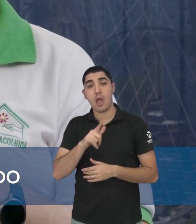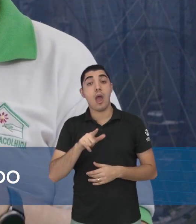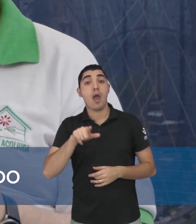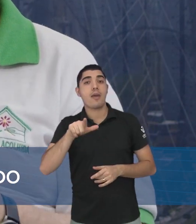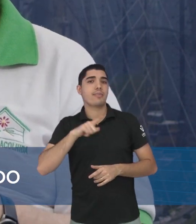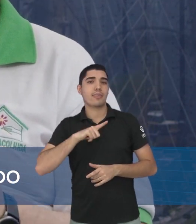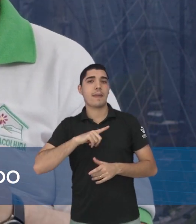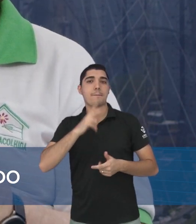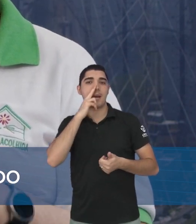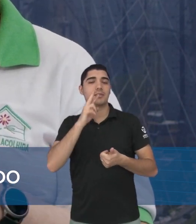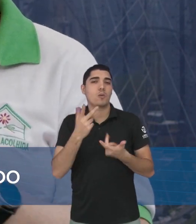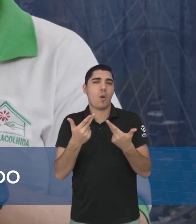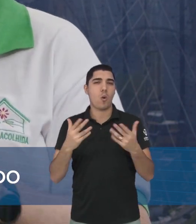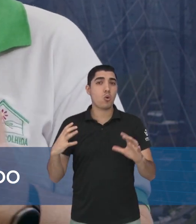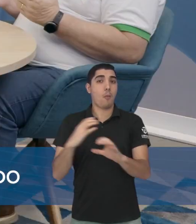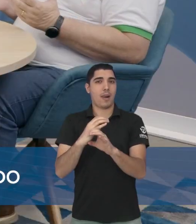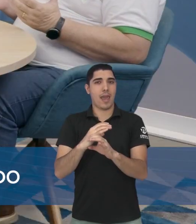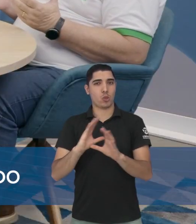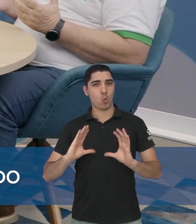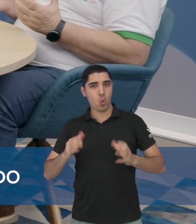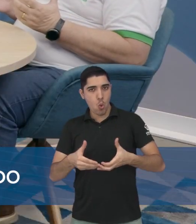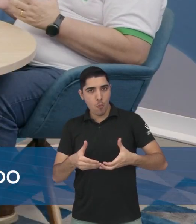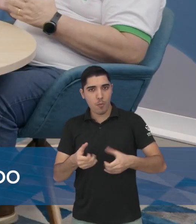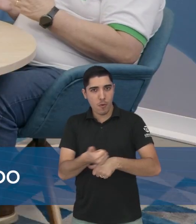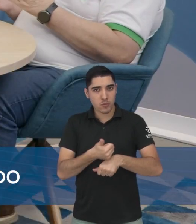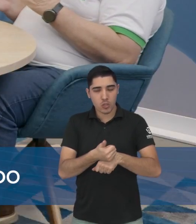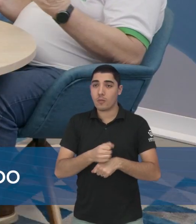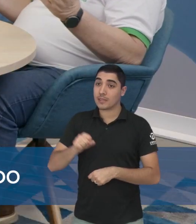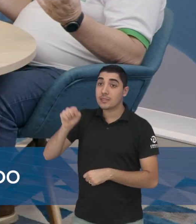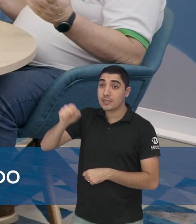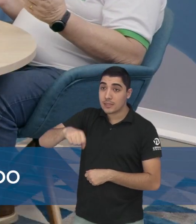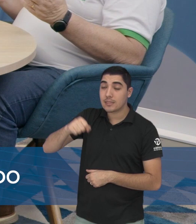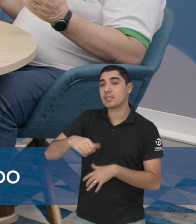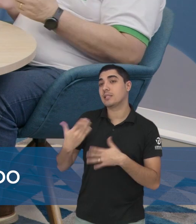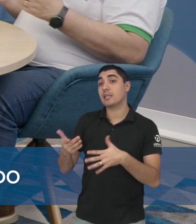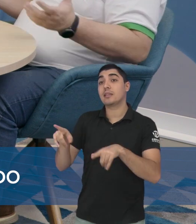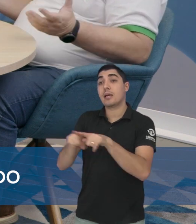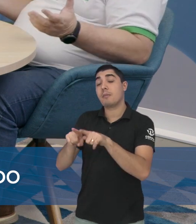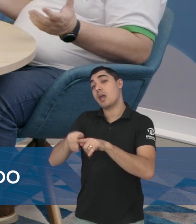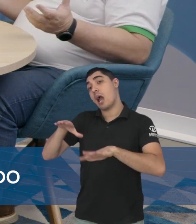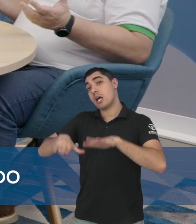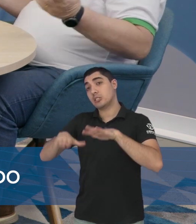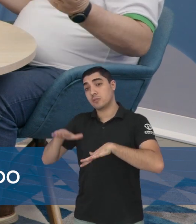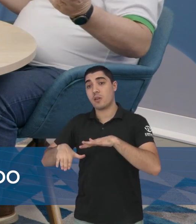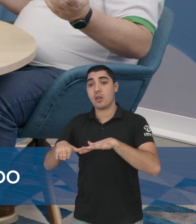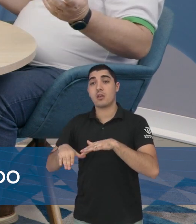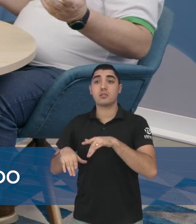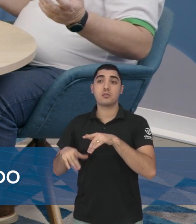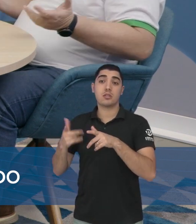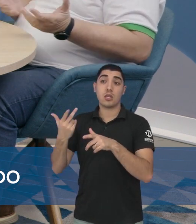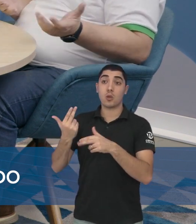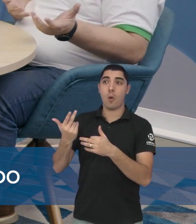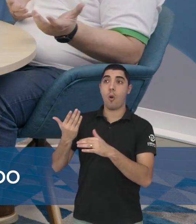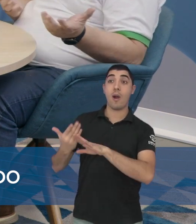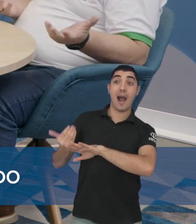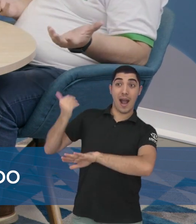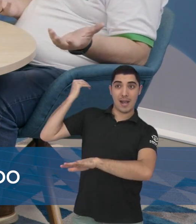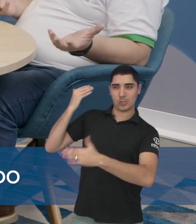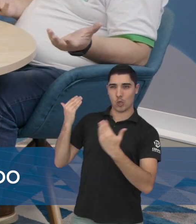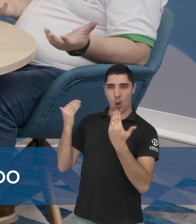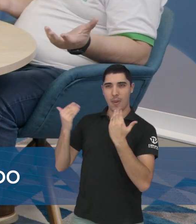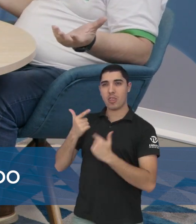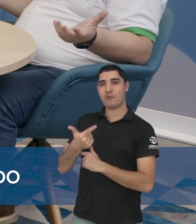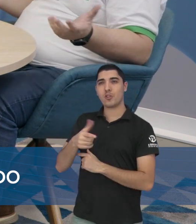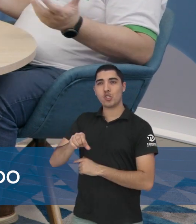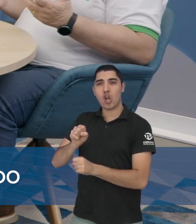necessidades. Um atendimento mais completo. Sim, né? E situações também que não encaixa naquilo que há 29 anos nós